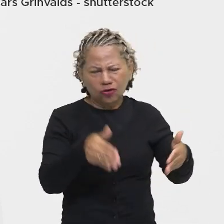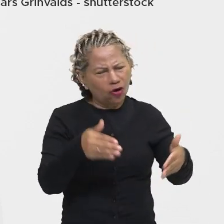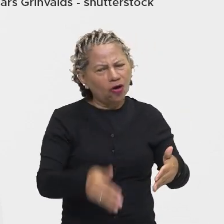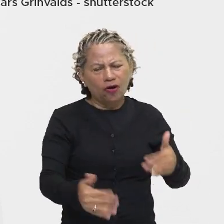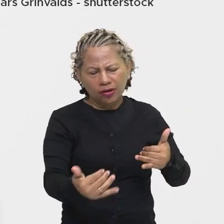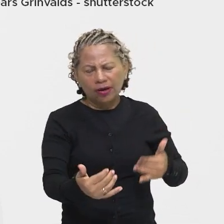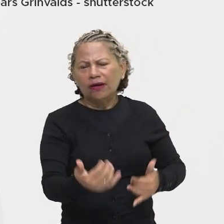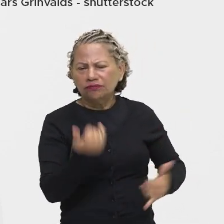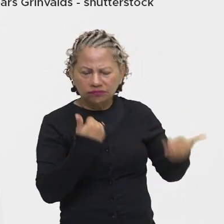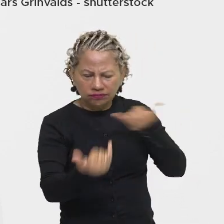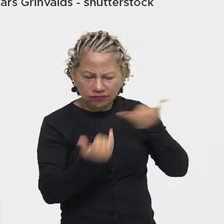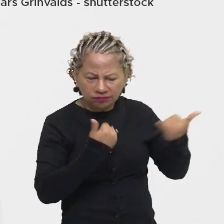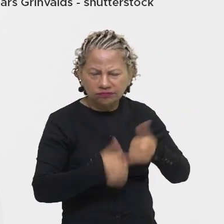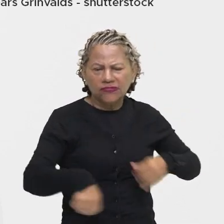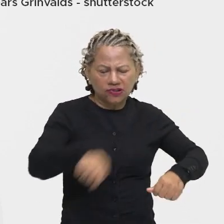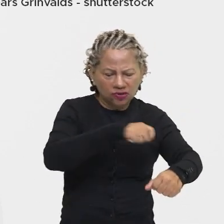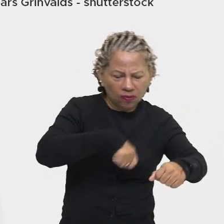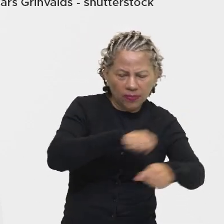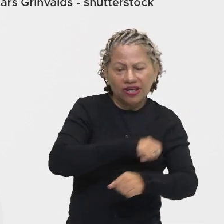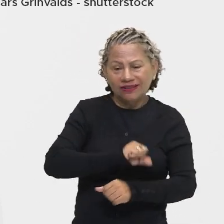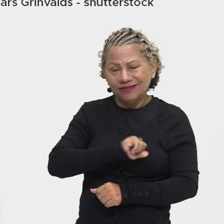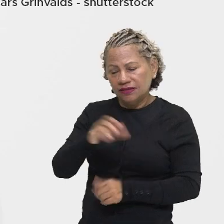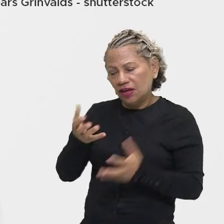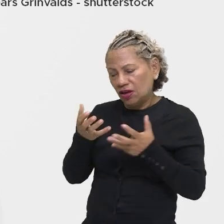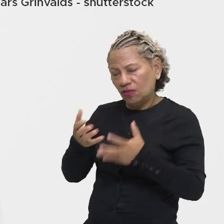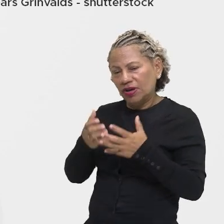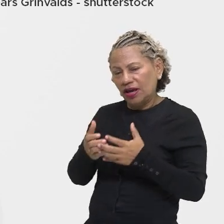à questão mesmo de